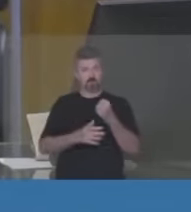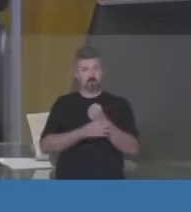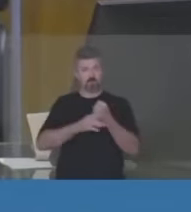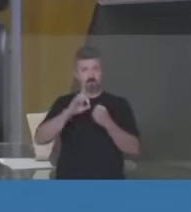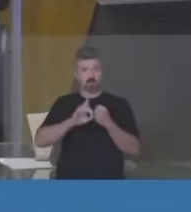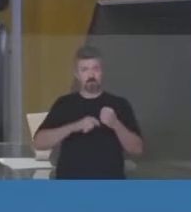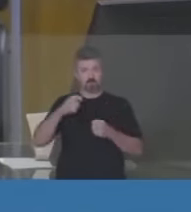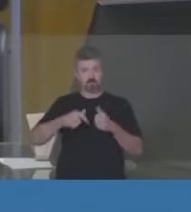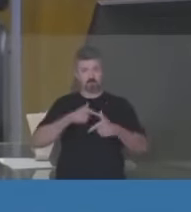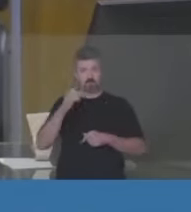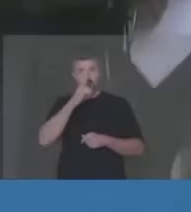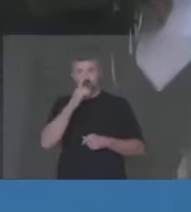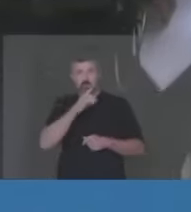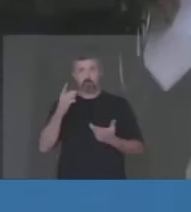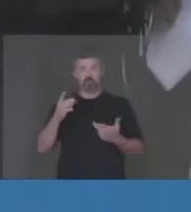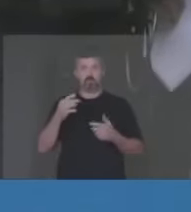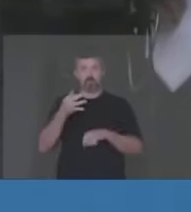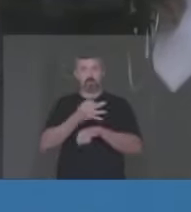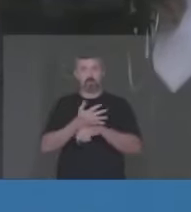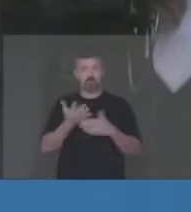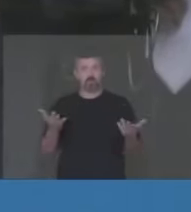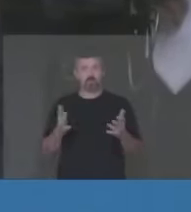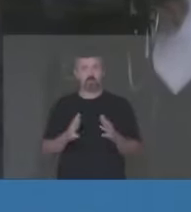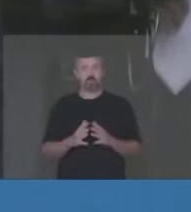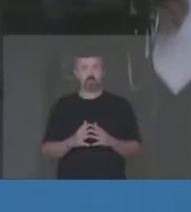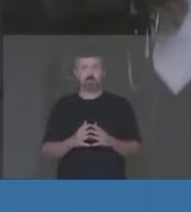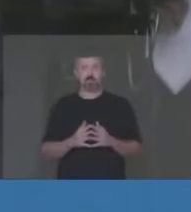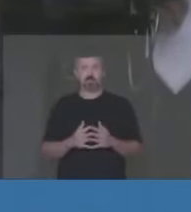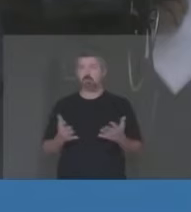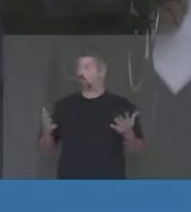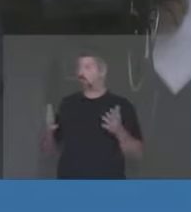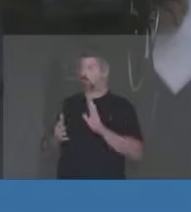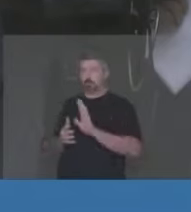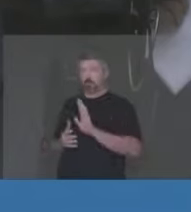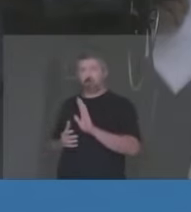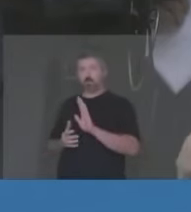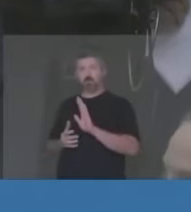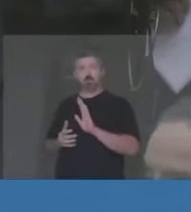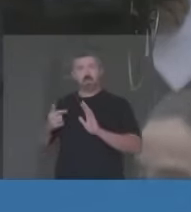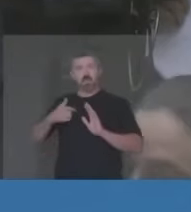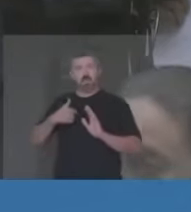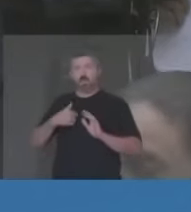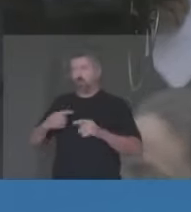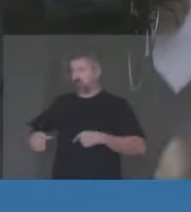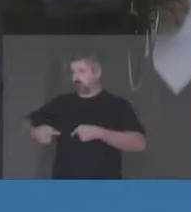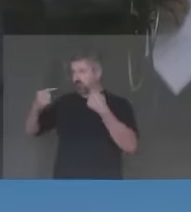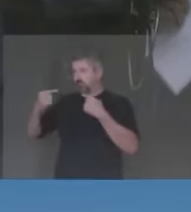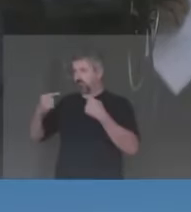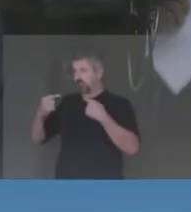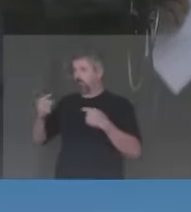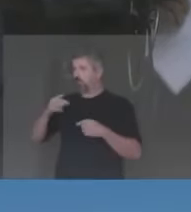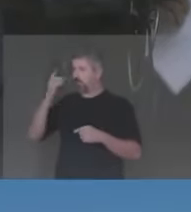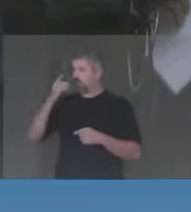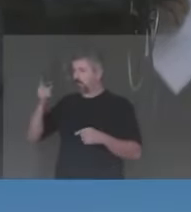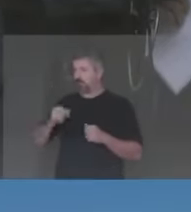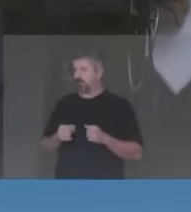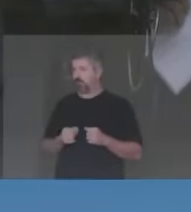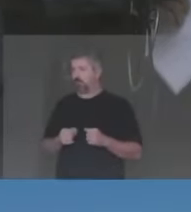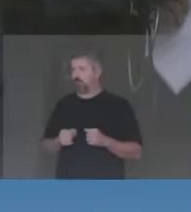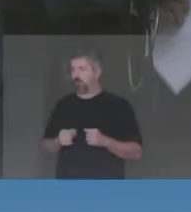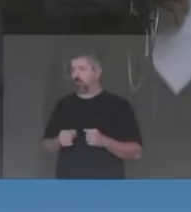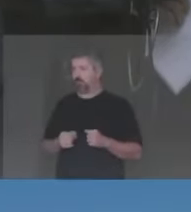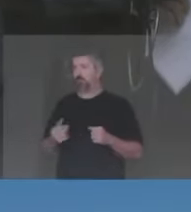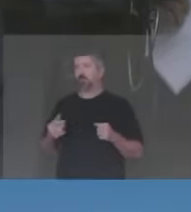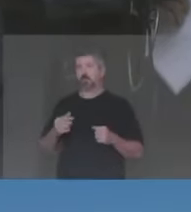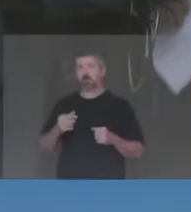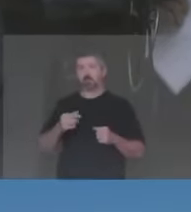quem trabalha no domingo e no feriado. Eu vou fazer um desafio aos deputados, então. Vamos